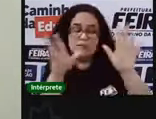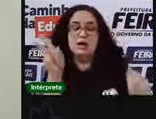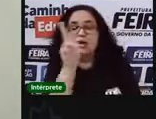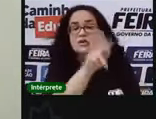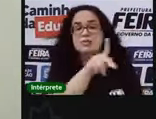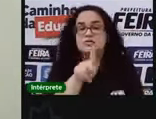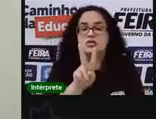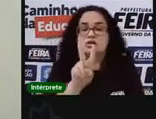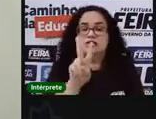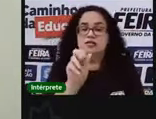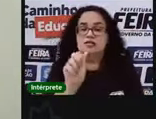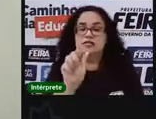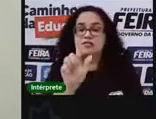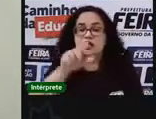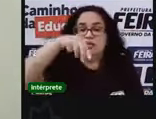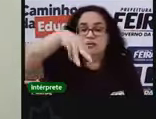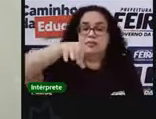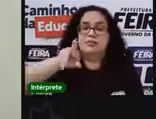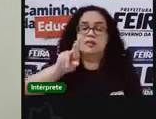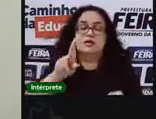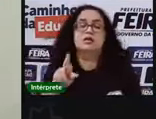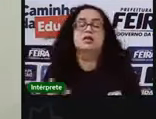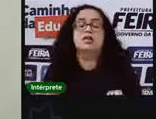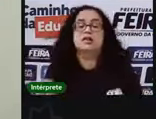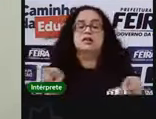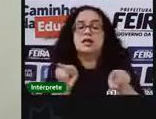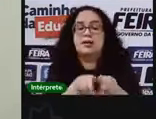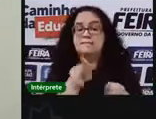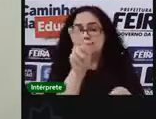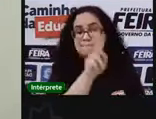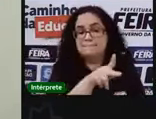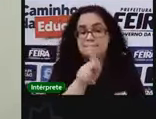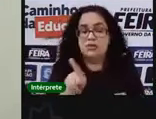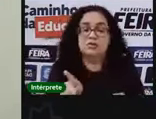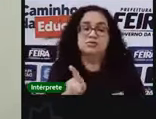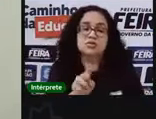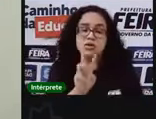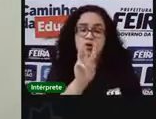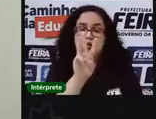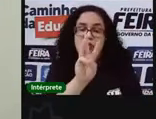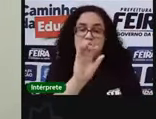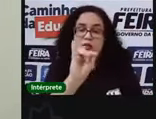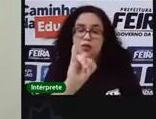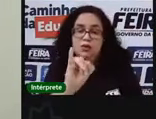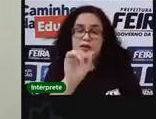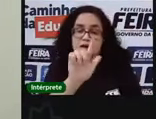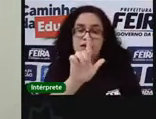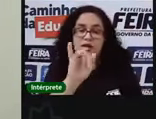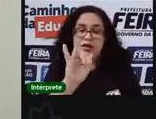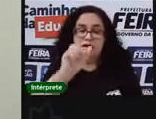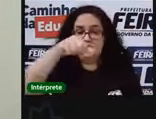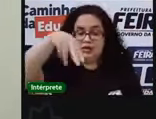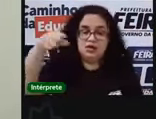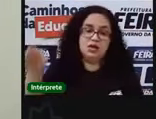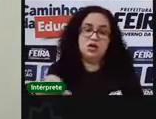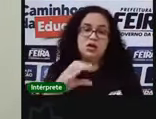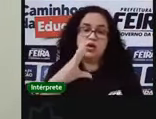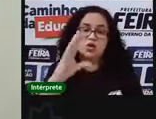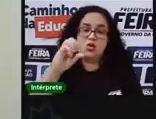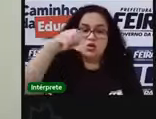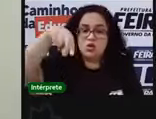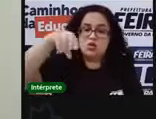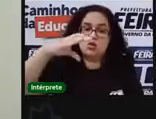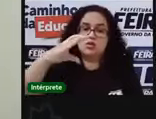nós temos também aqui o professor William Conceição dos Santos. Gente, é uma